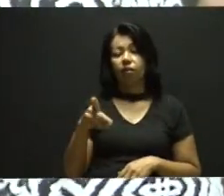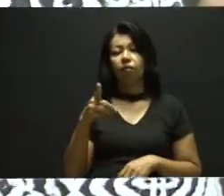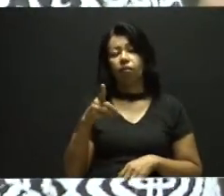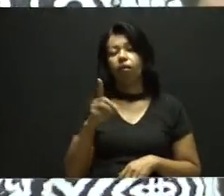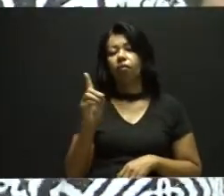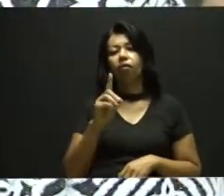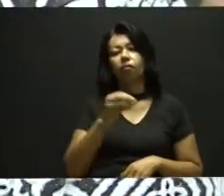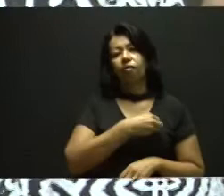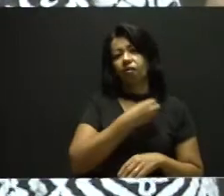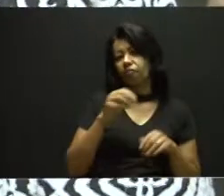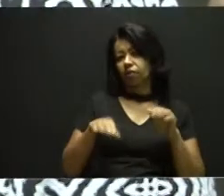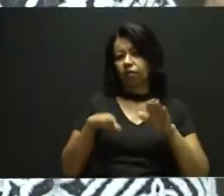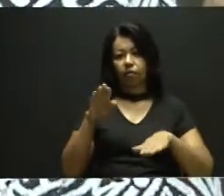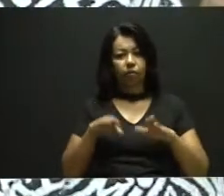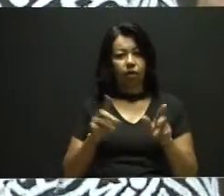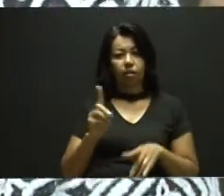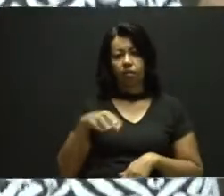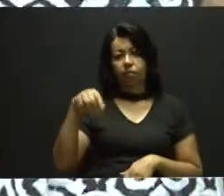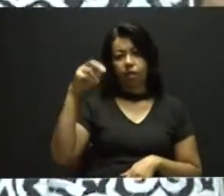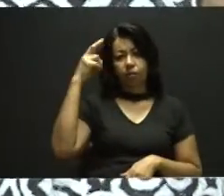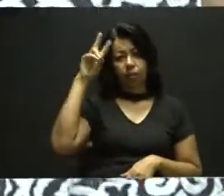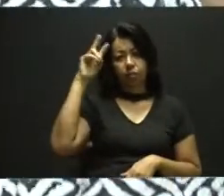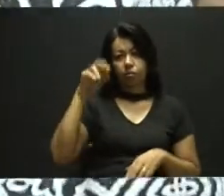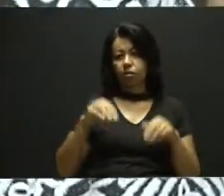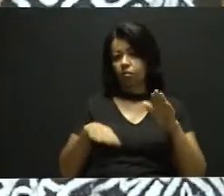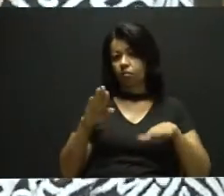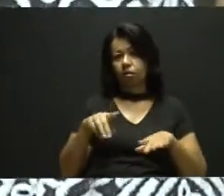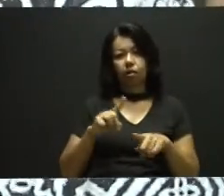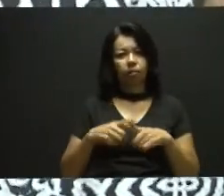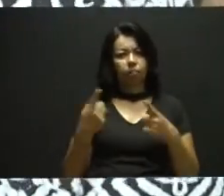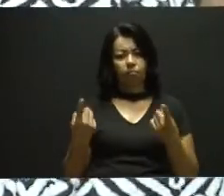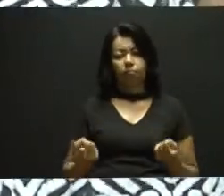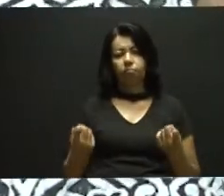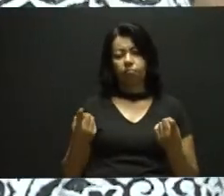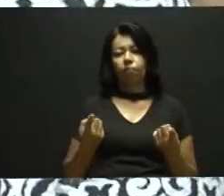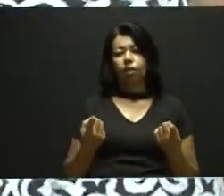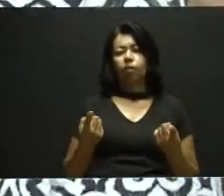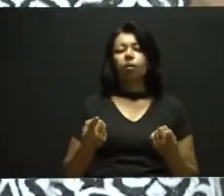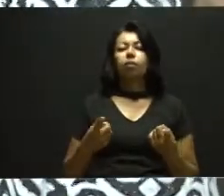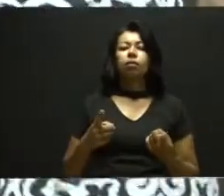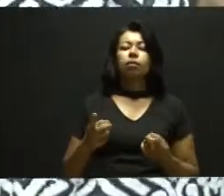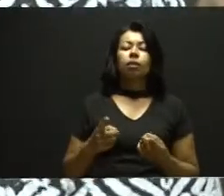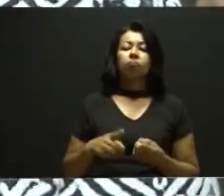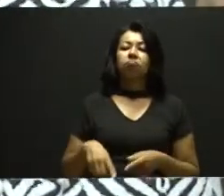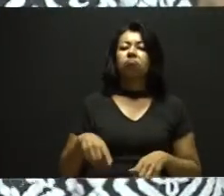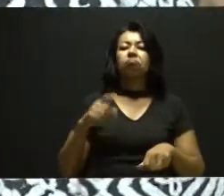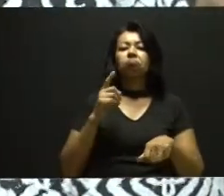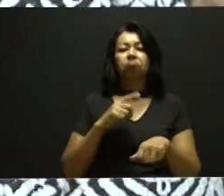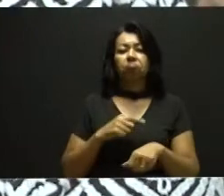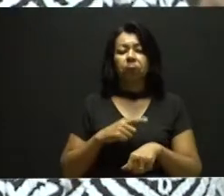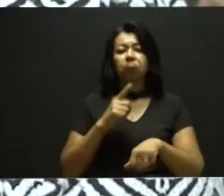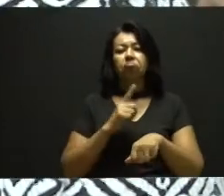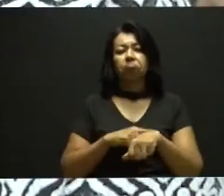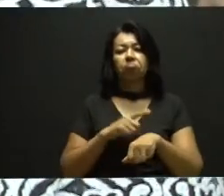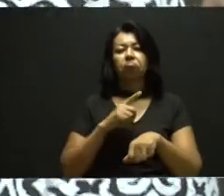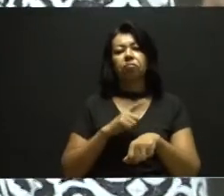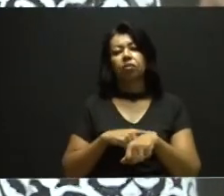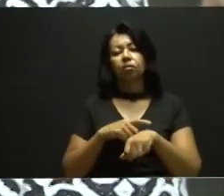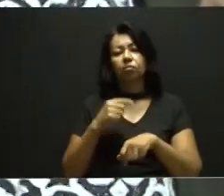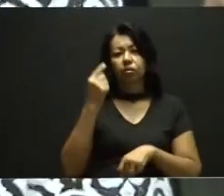não é uma vida qualquer um é uma história qualquer é uma obra que daria horas e horas relatando